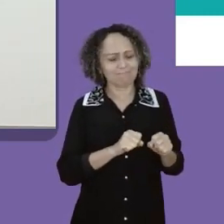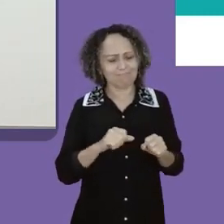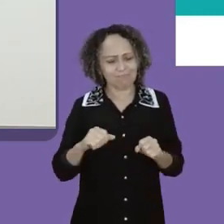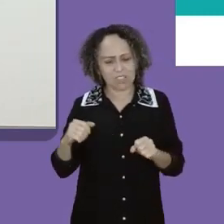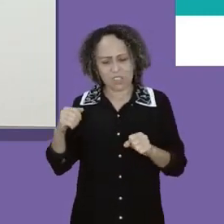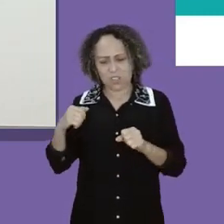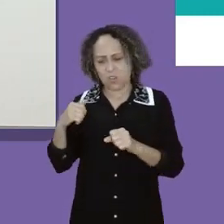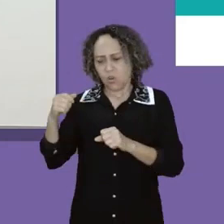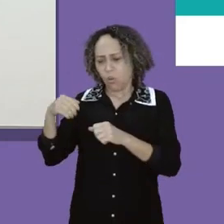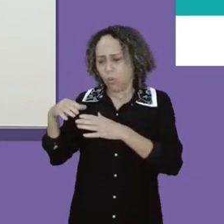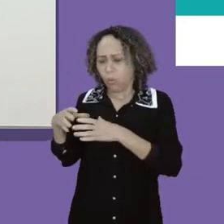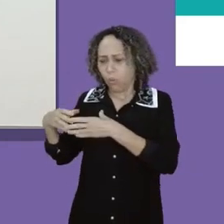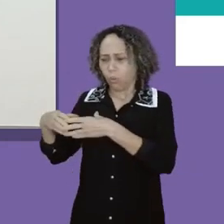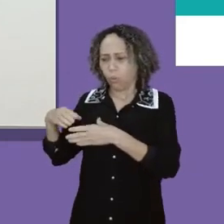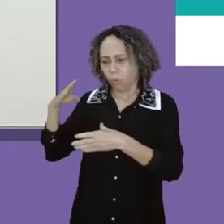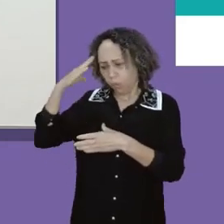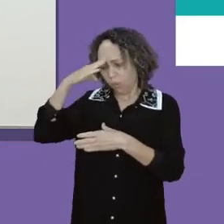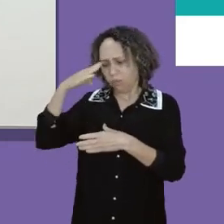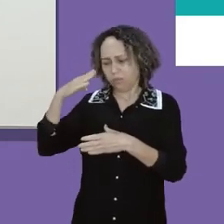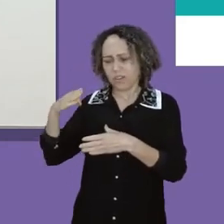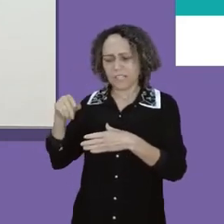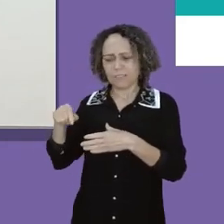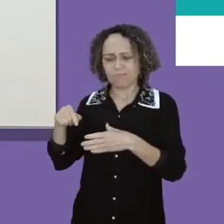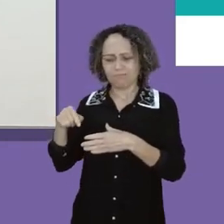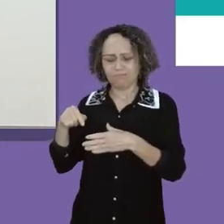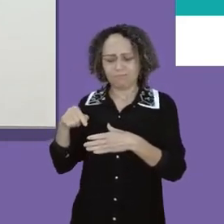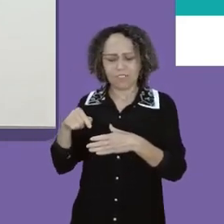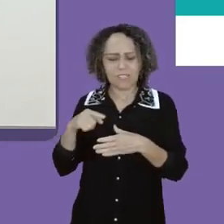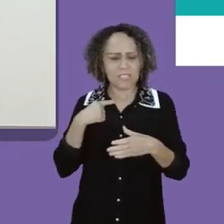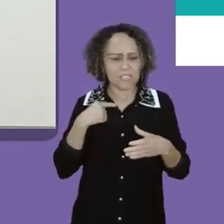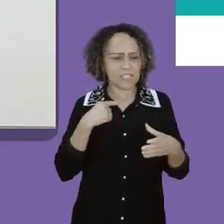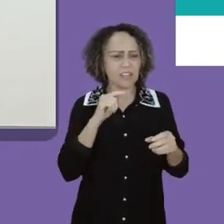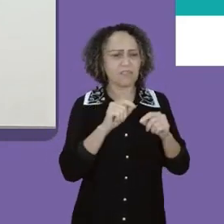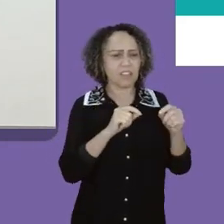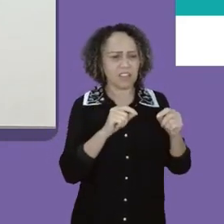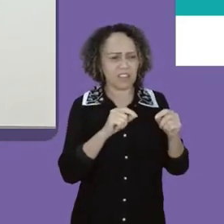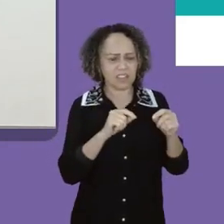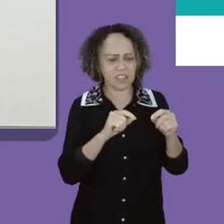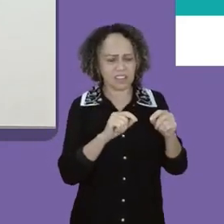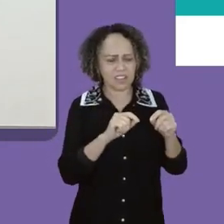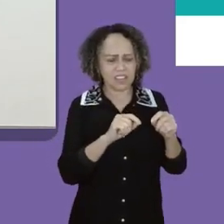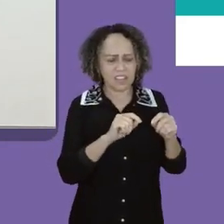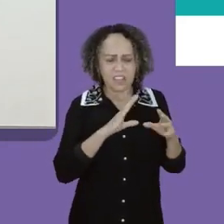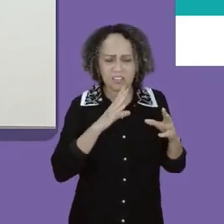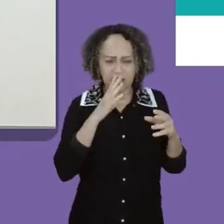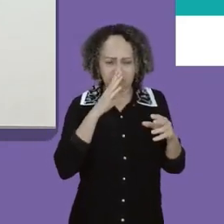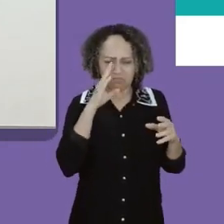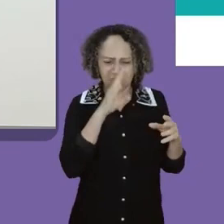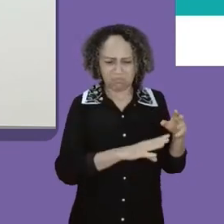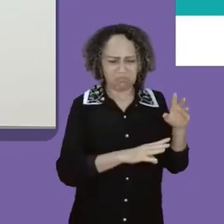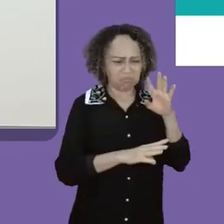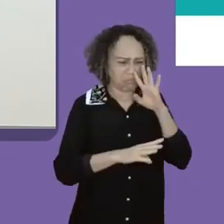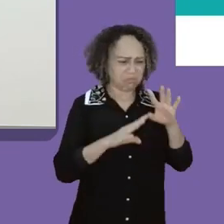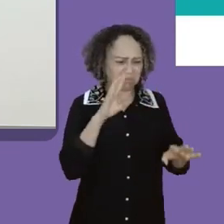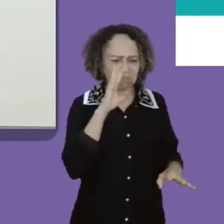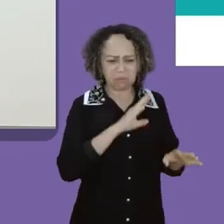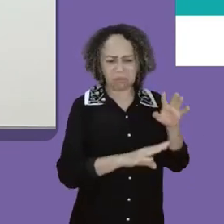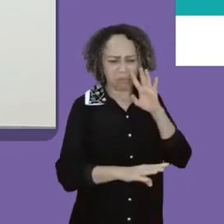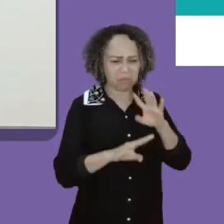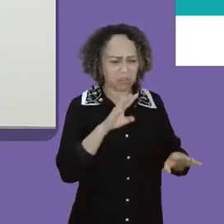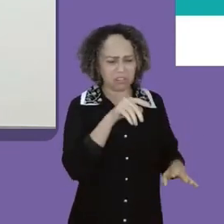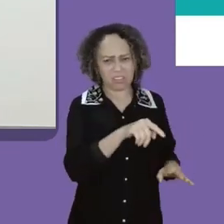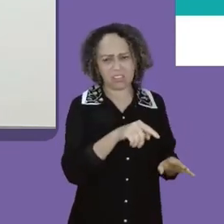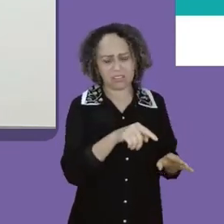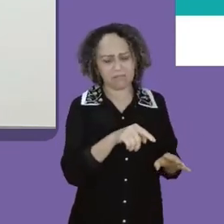se reivindicar um direito fosse um crime. Nós não podemos deixar que isso aconteça no nosso